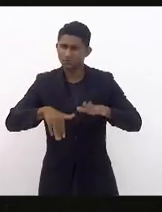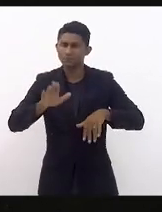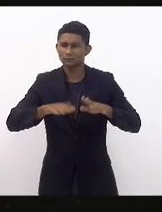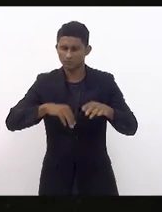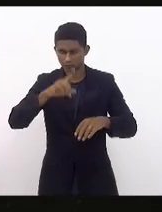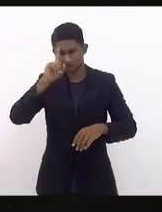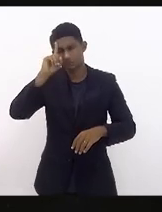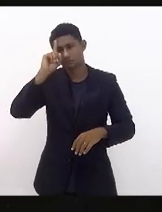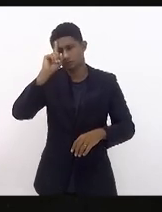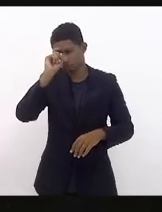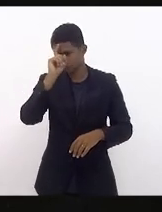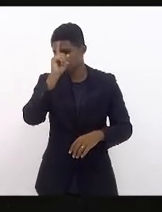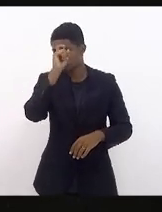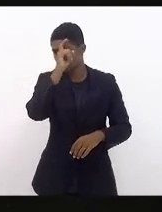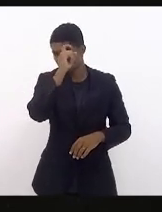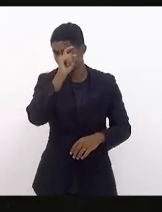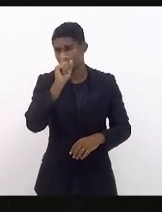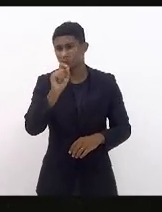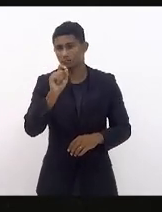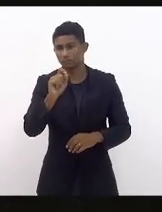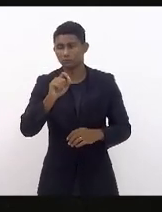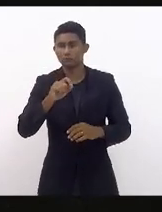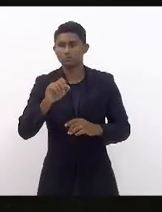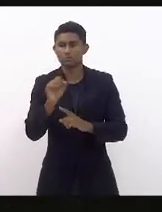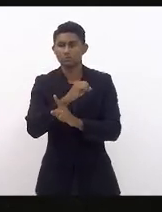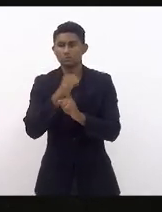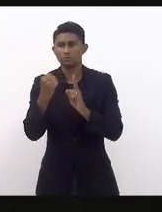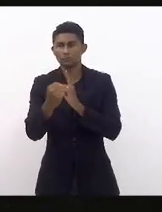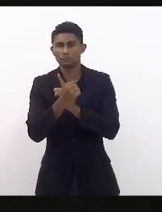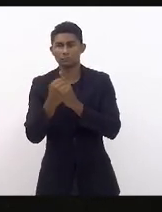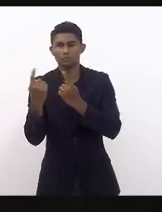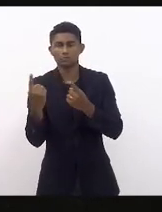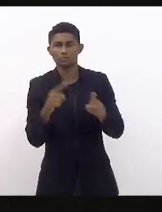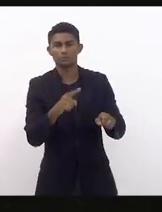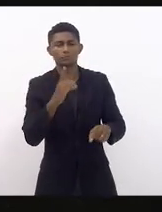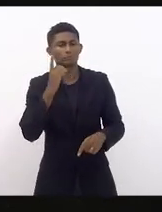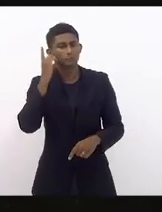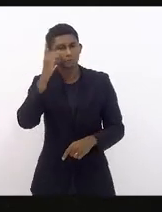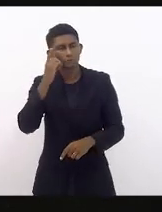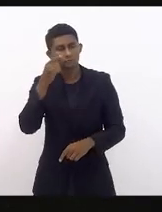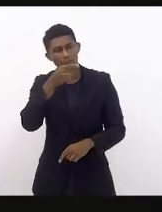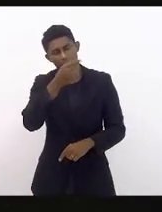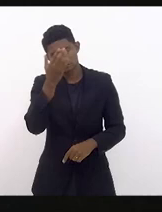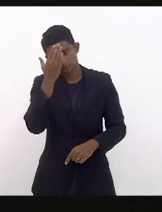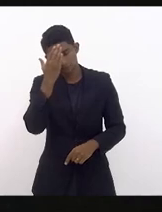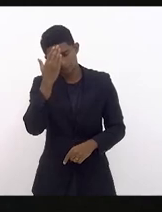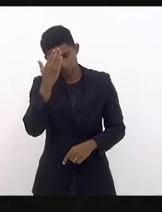os objetivos contra a oposição sistemática. A deputada sabe disso.